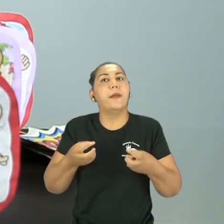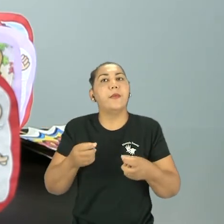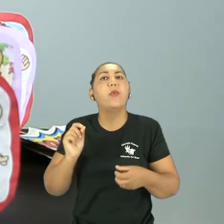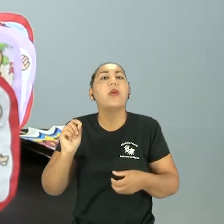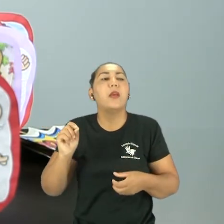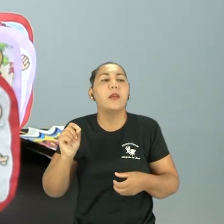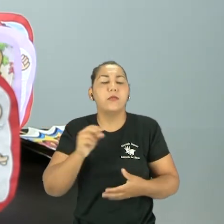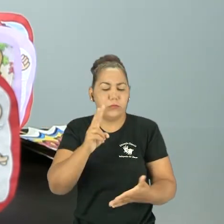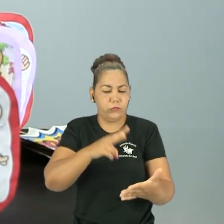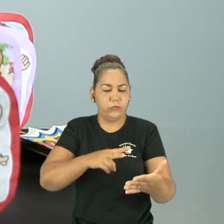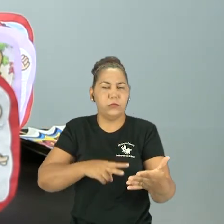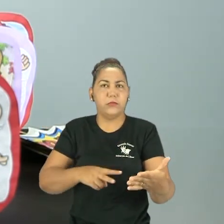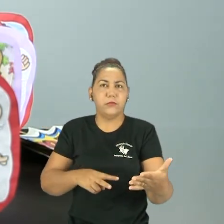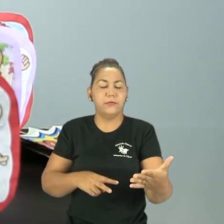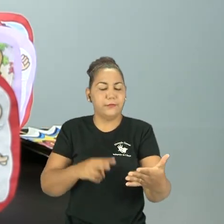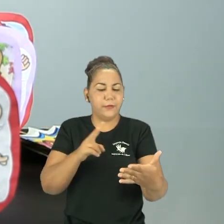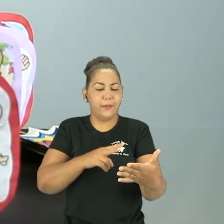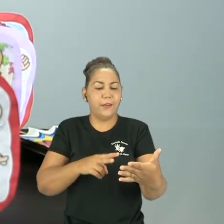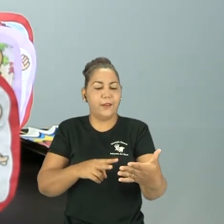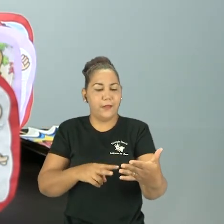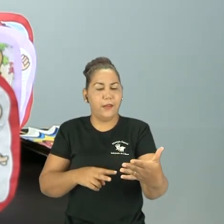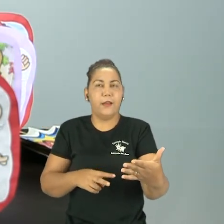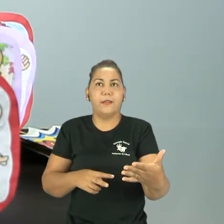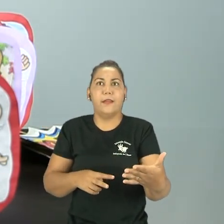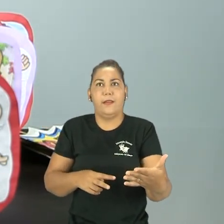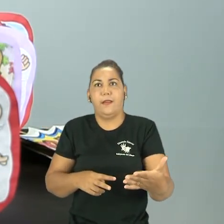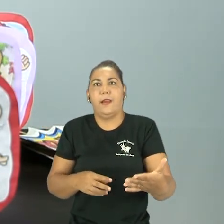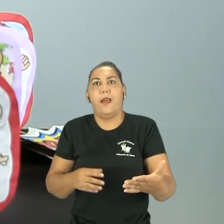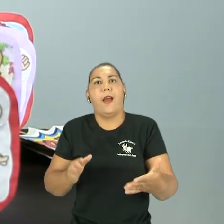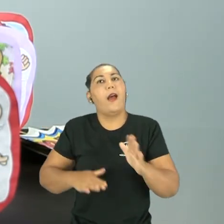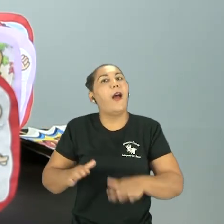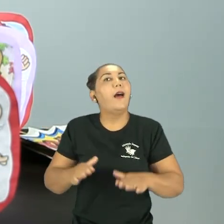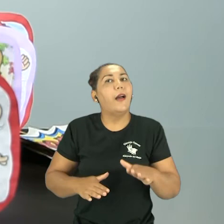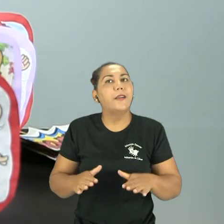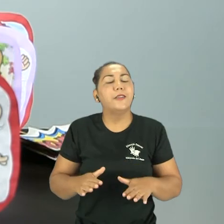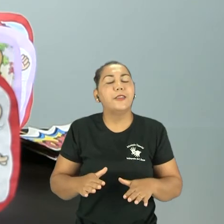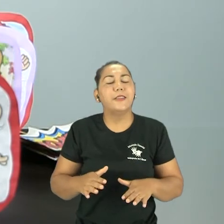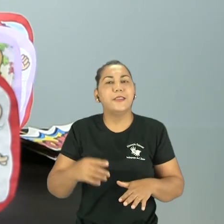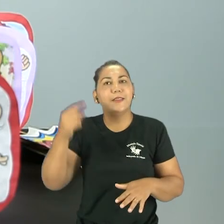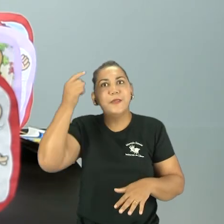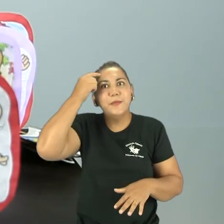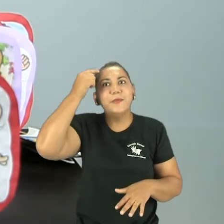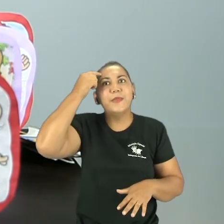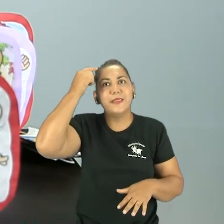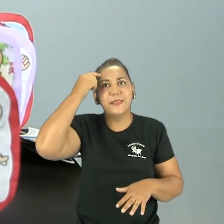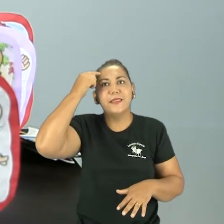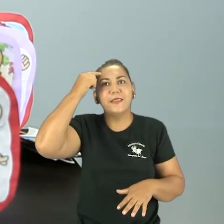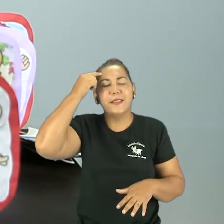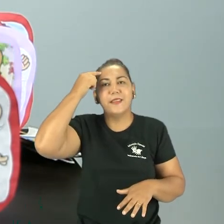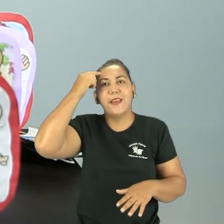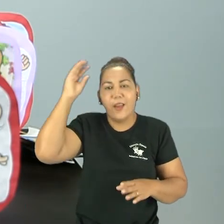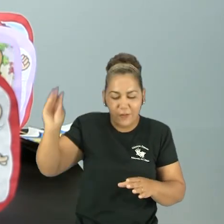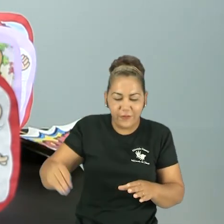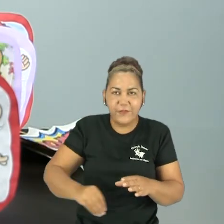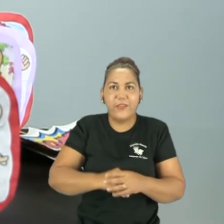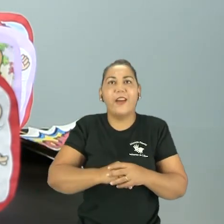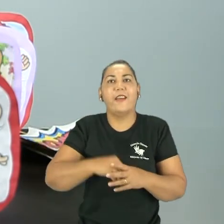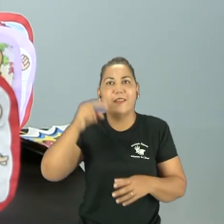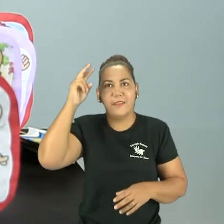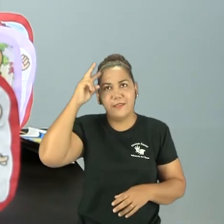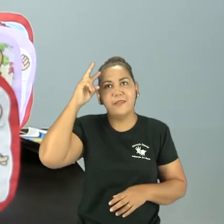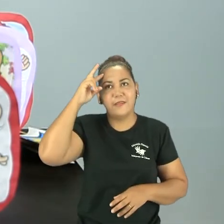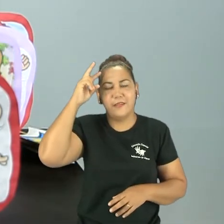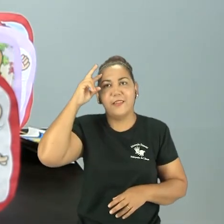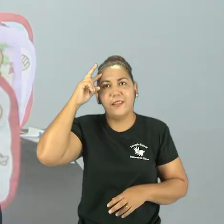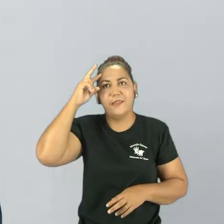Sem se sentir, né? Você já faz esse barulho. Por quê? Porque você se coloca dentro da história. Você, naquele momento,